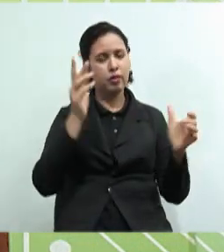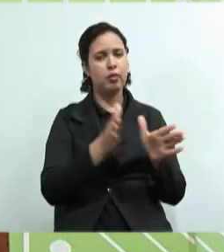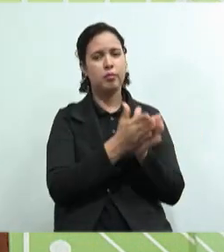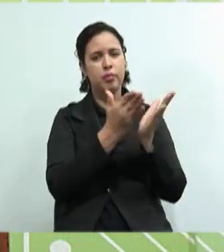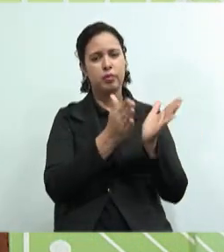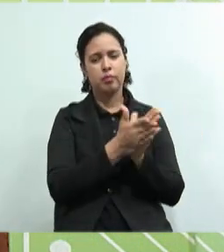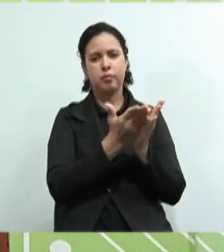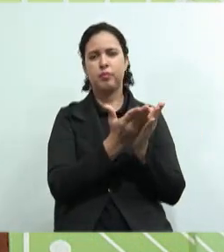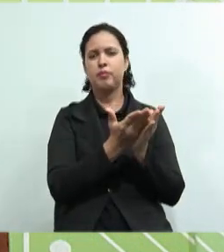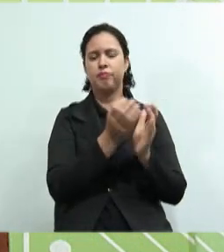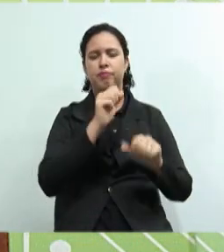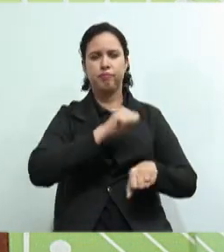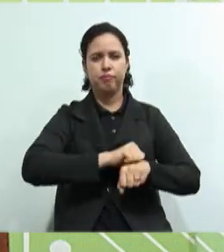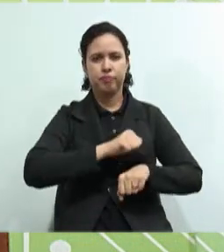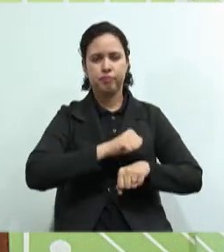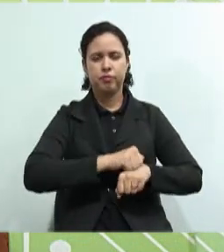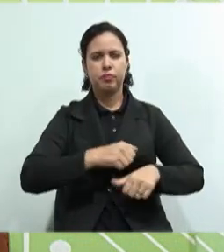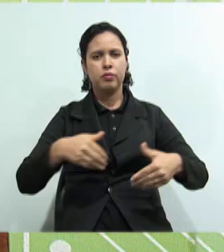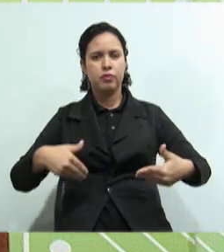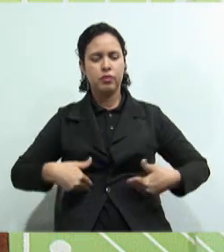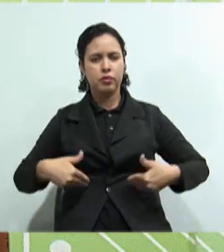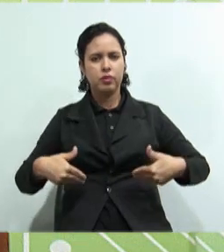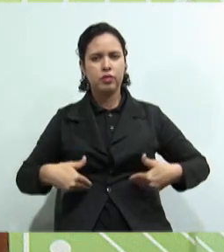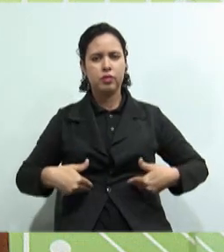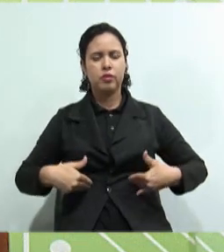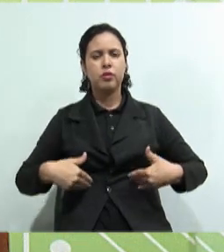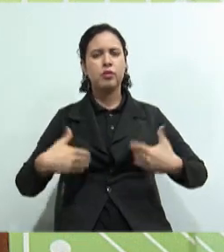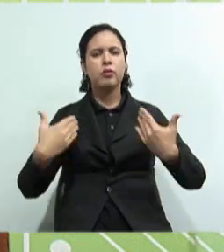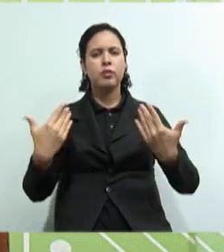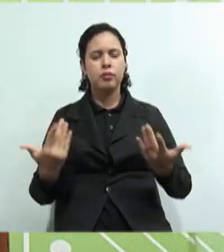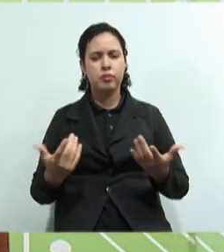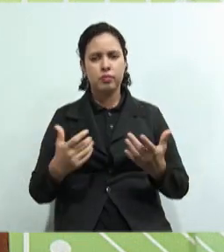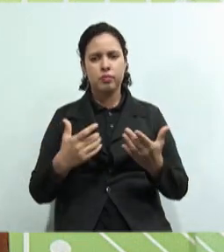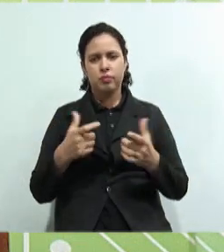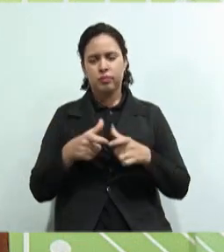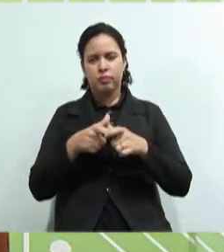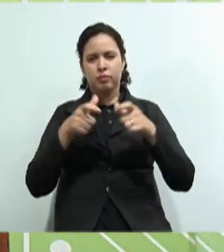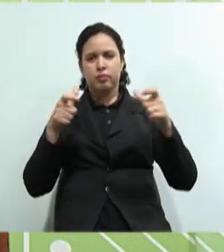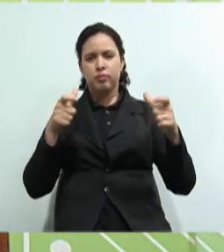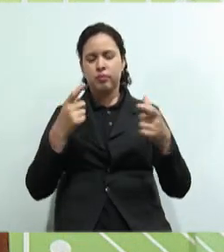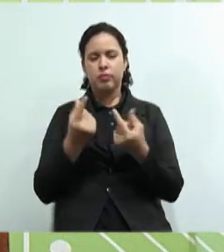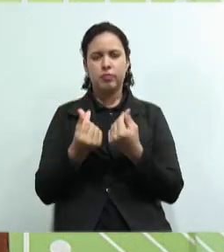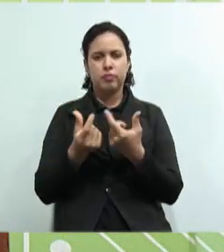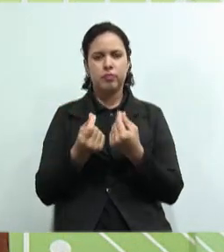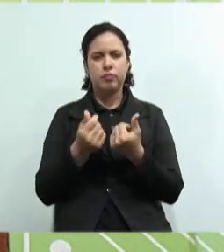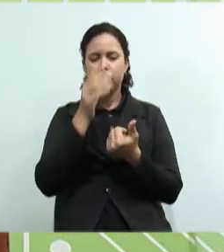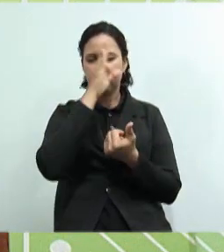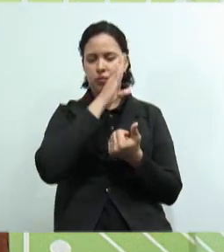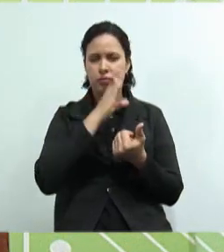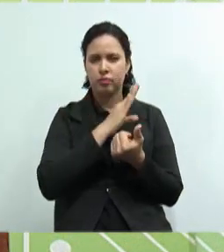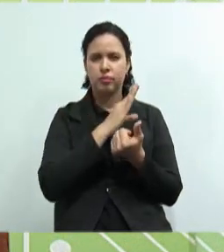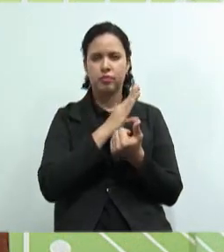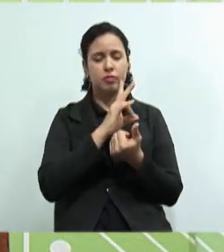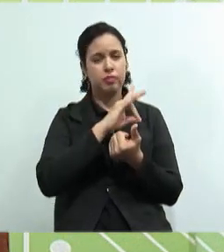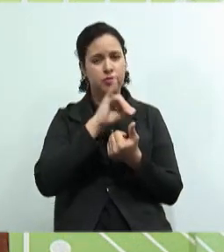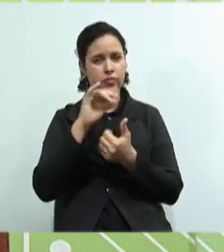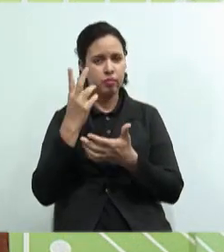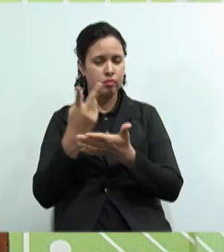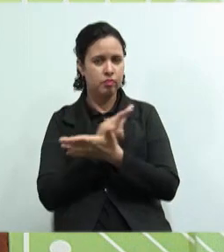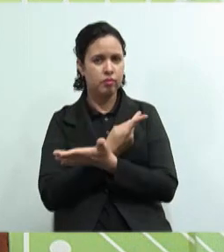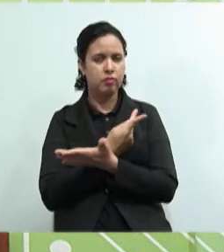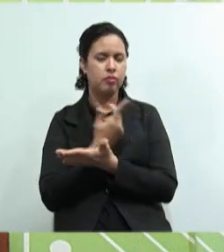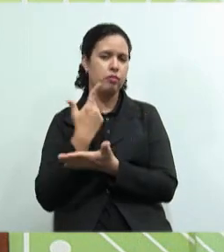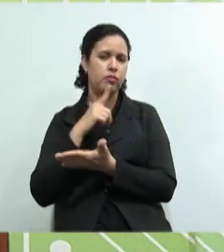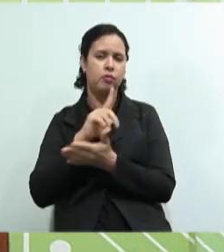de miséria, de fome. O crescimento econômico no Brasil só vai acontecer quando a gente conseguir incluir toda a